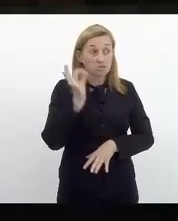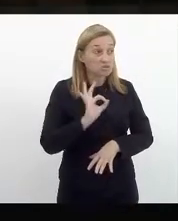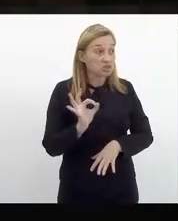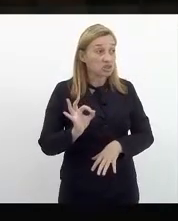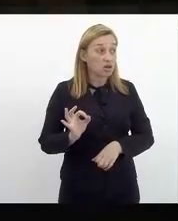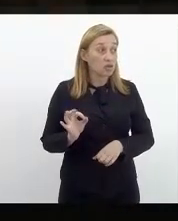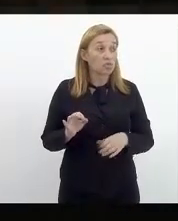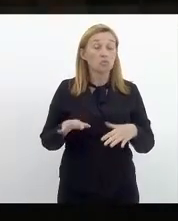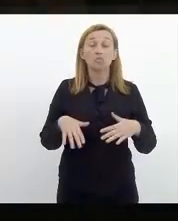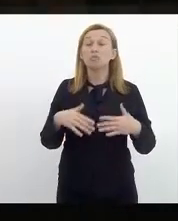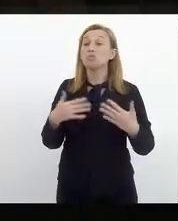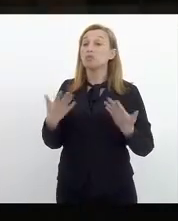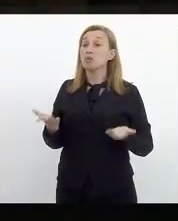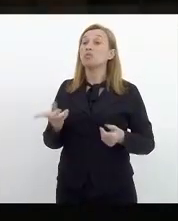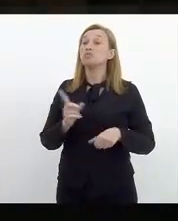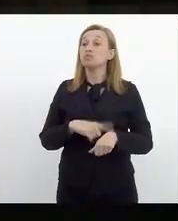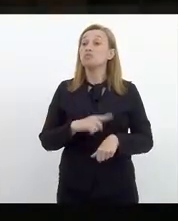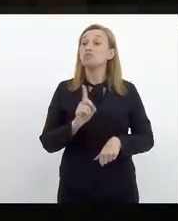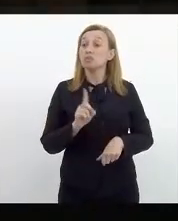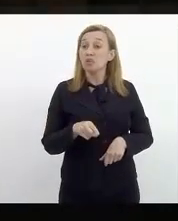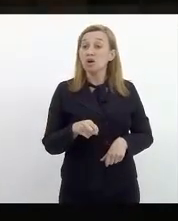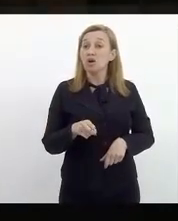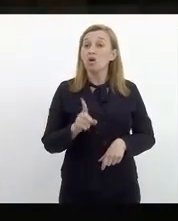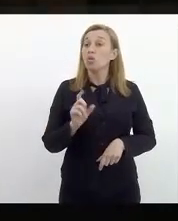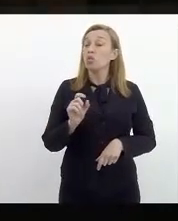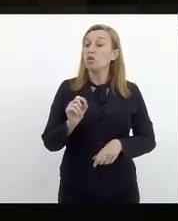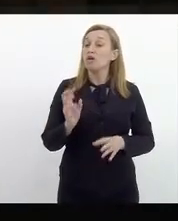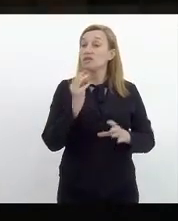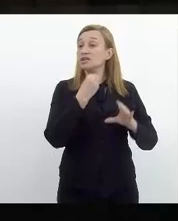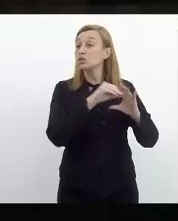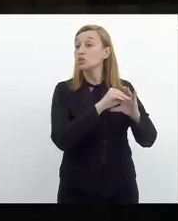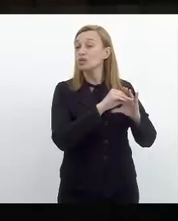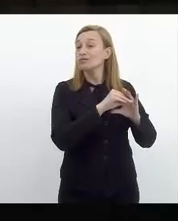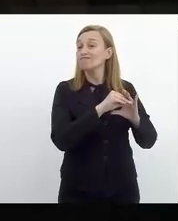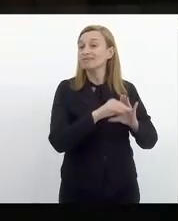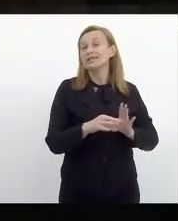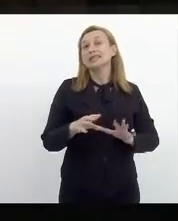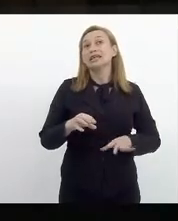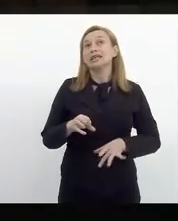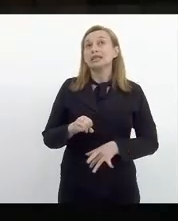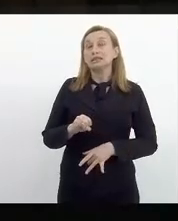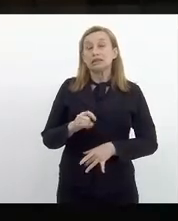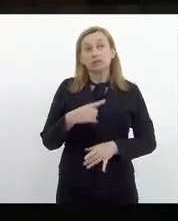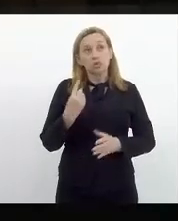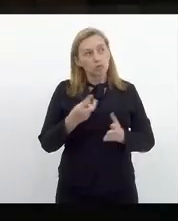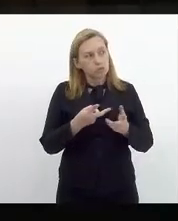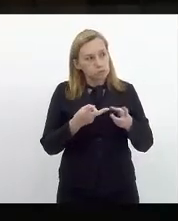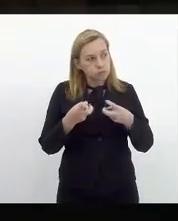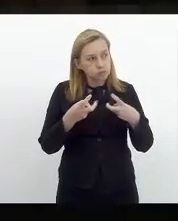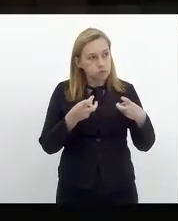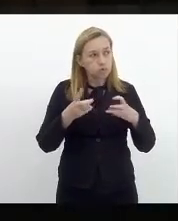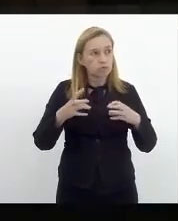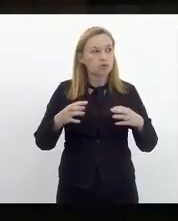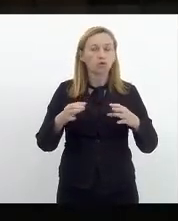que temporalidade é essa e o quê que vai ser colocado porque se a gente verificar o que veio para casa